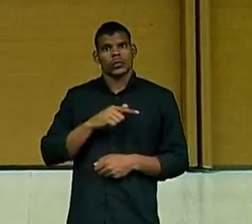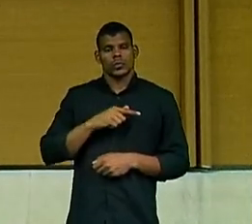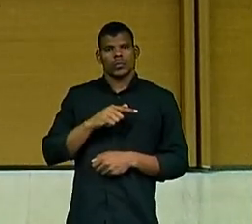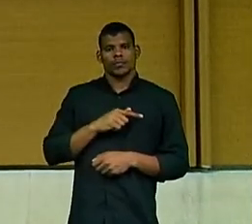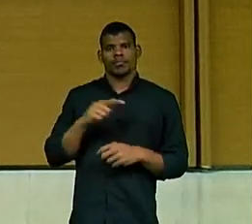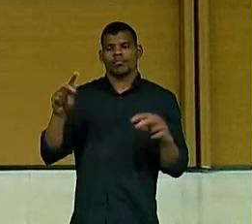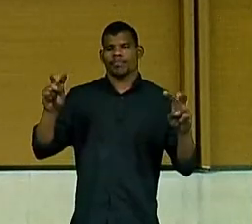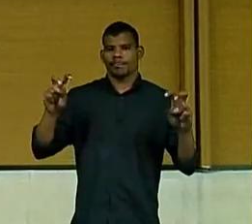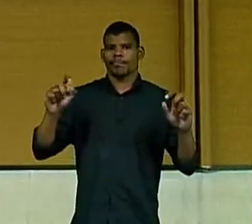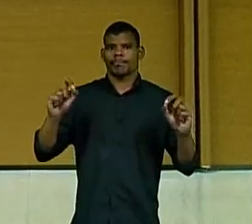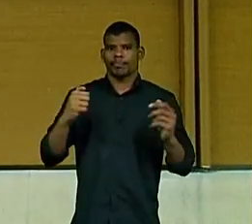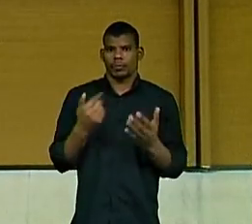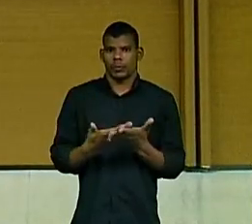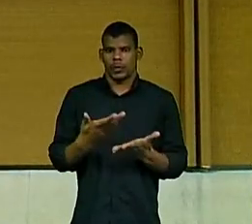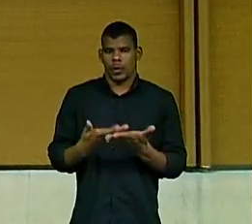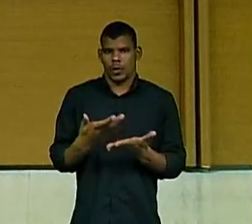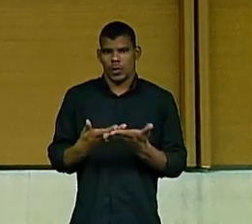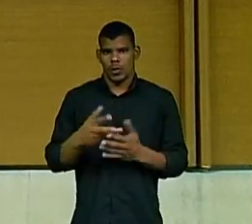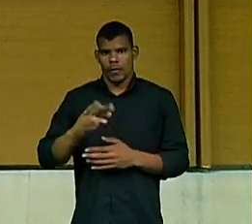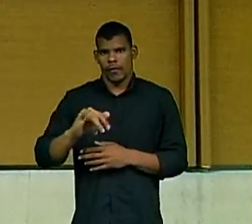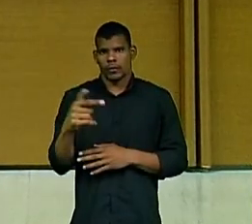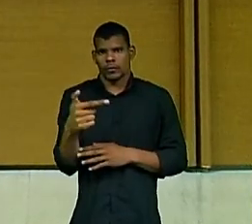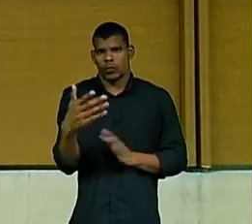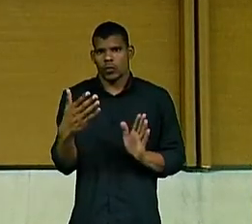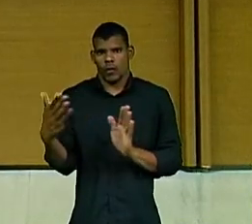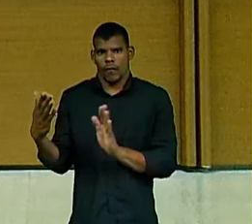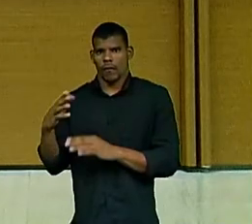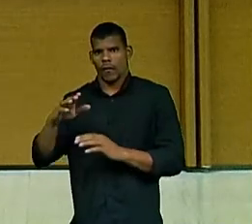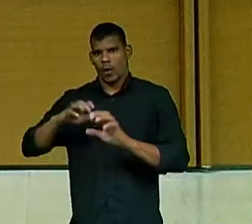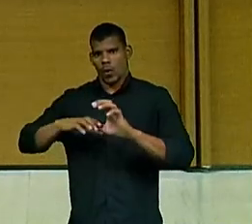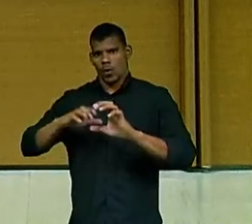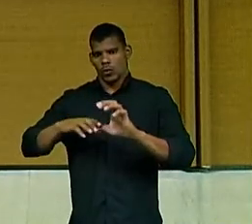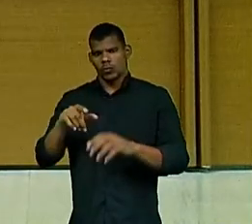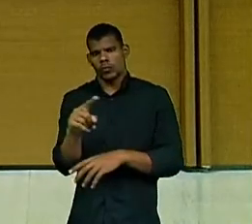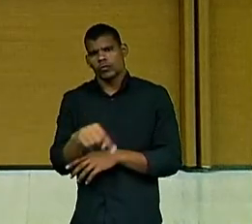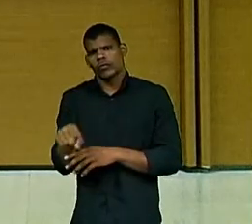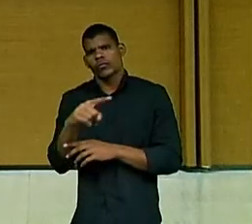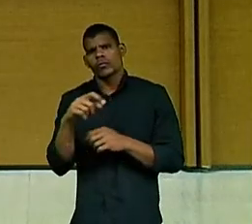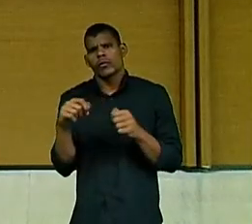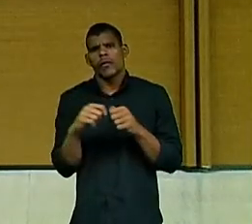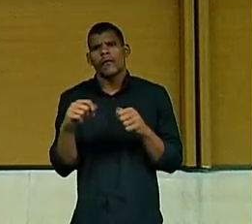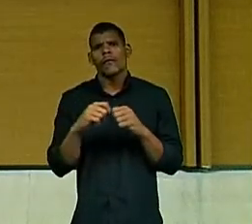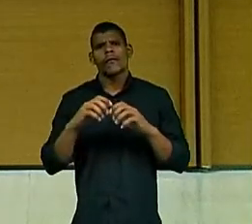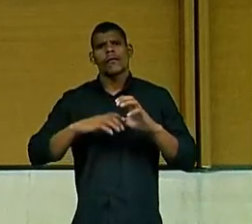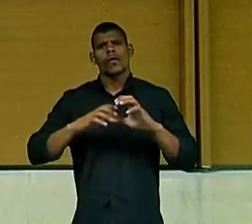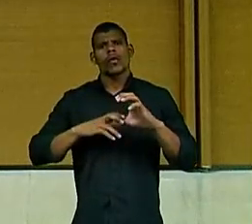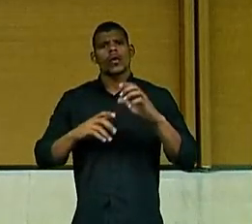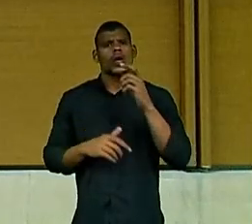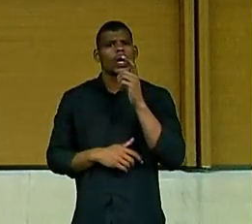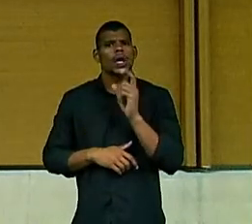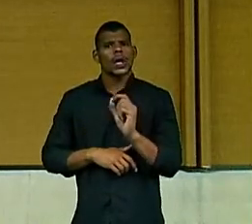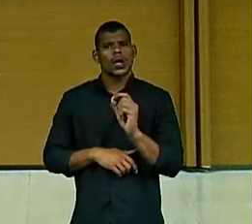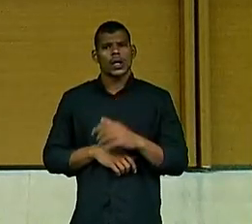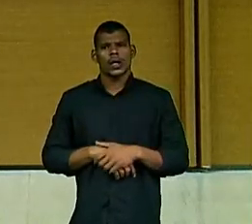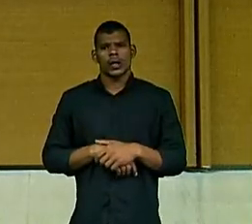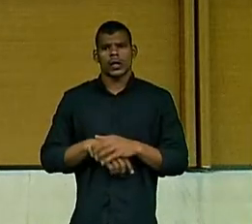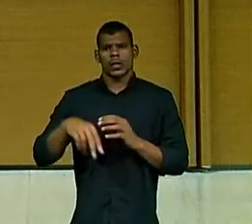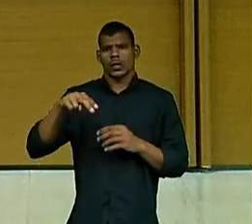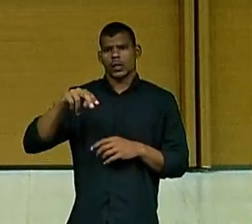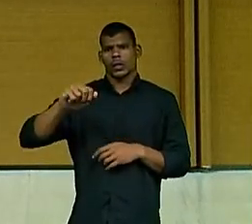dos alunos preparatórios para segunda fase da UECE quem vai fazer o s aí é muita gente Natiel é o esse